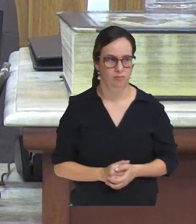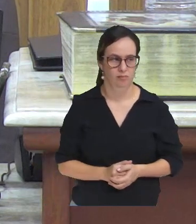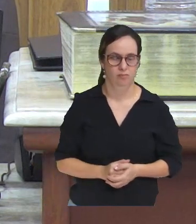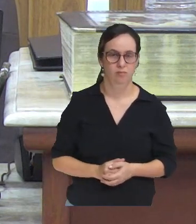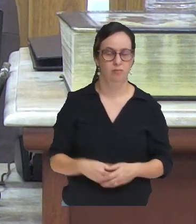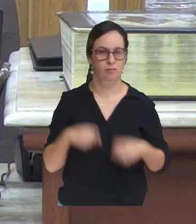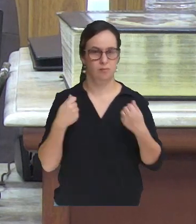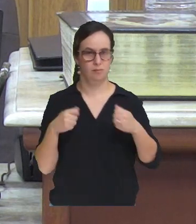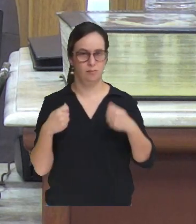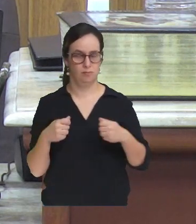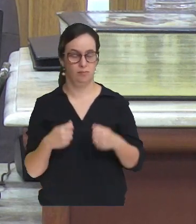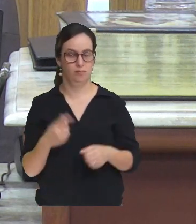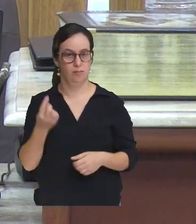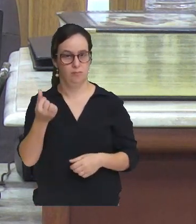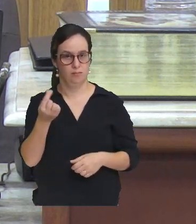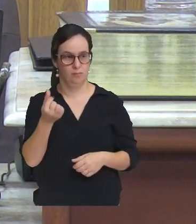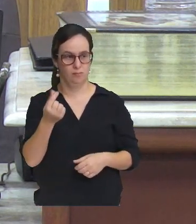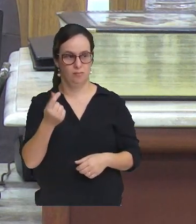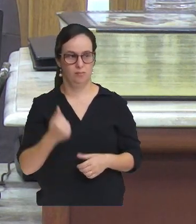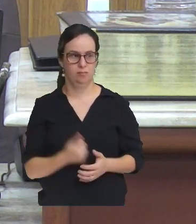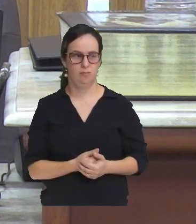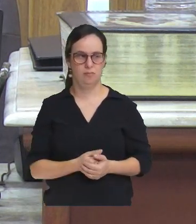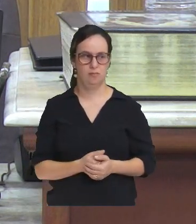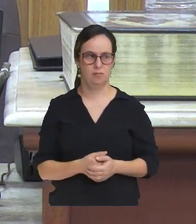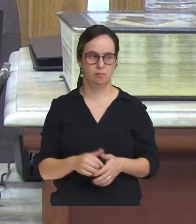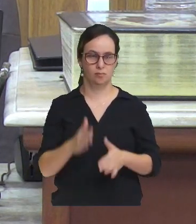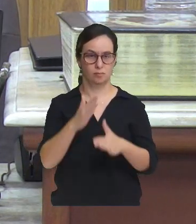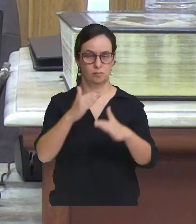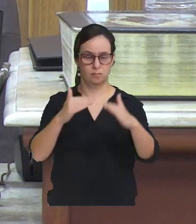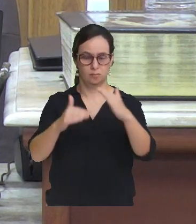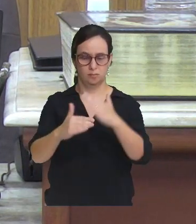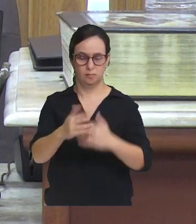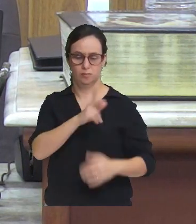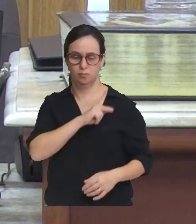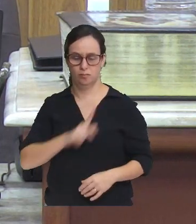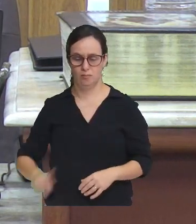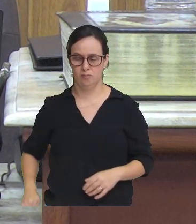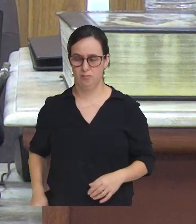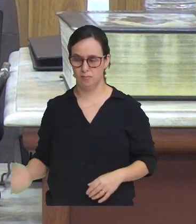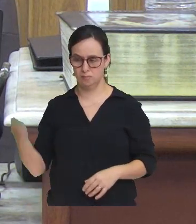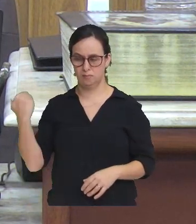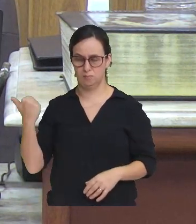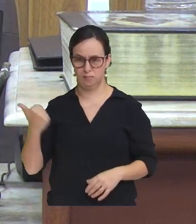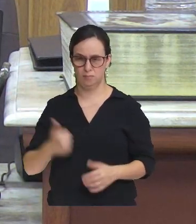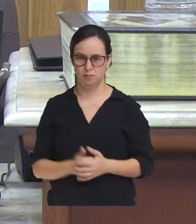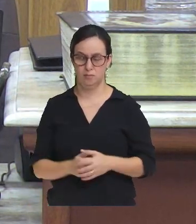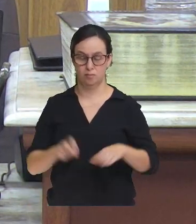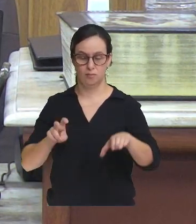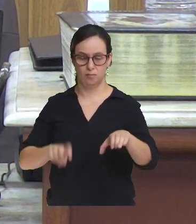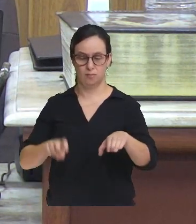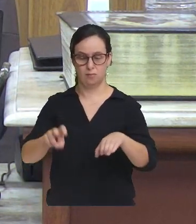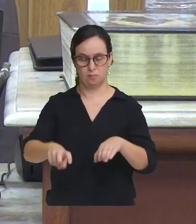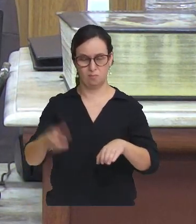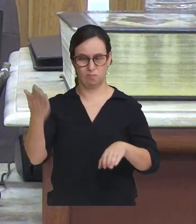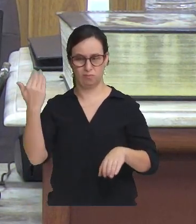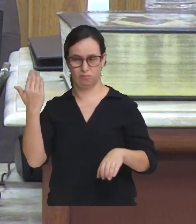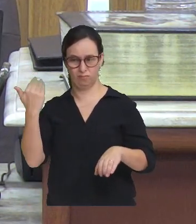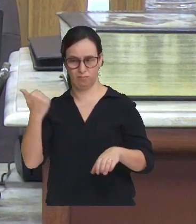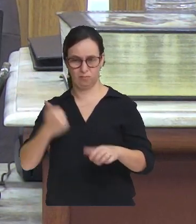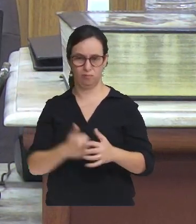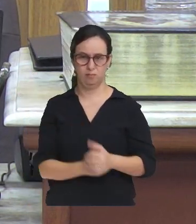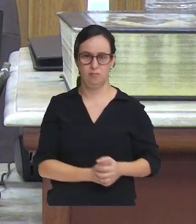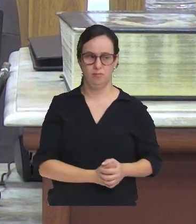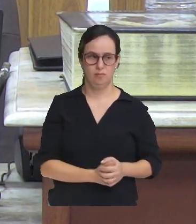necessárias de um investimento. Então, todos os presidentes da Câmara, todas as mesas que passaram, que antecederam ao presidente